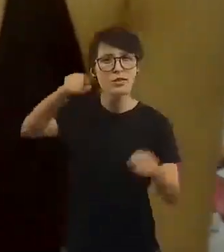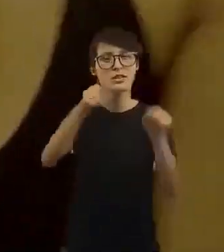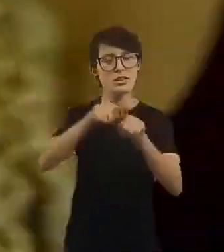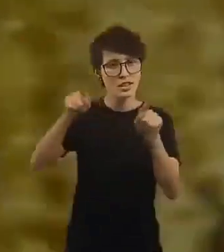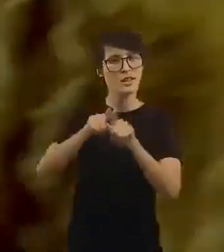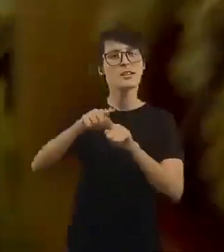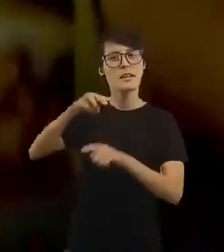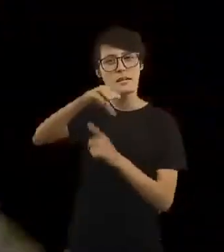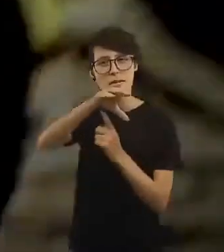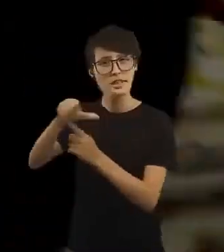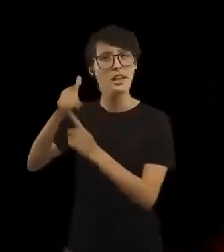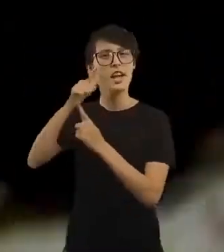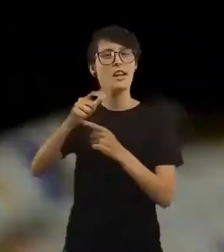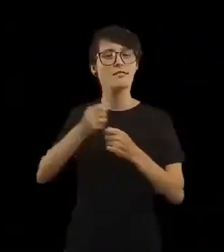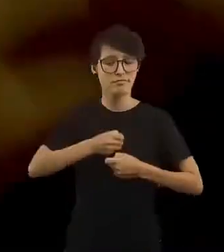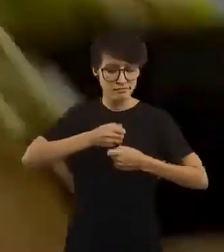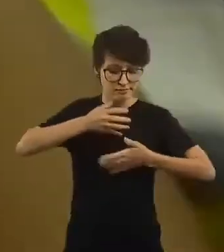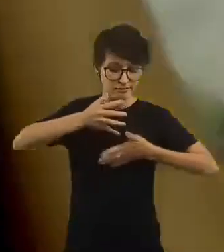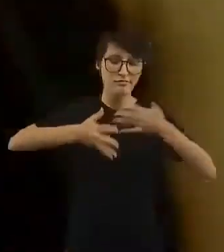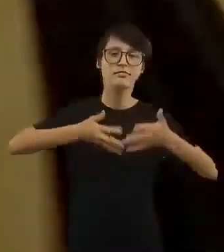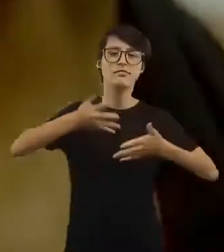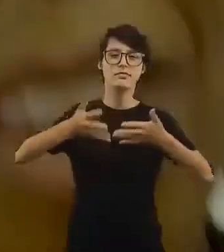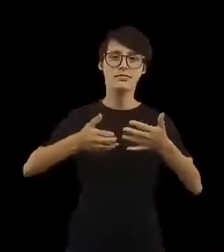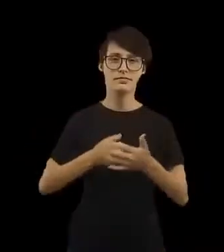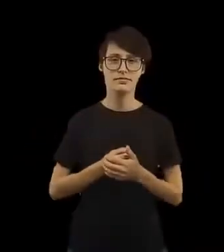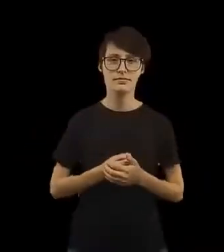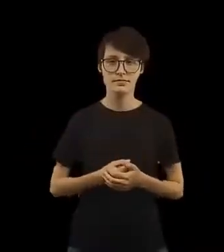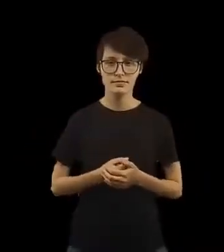fortalecer com a sua poesia.